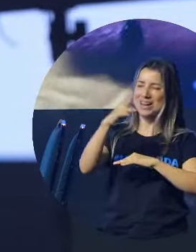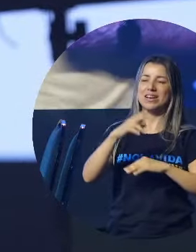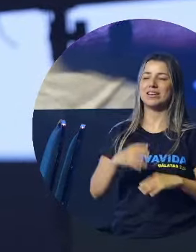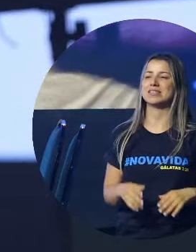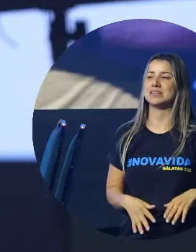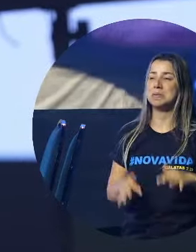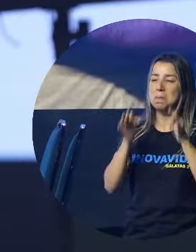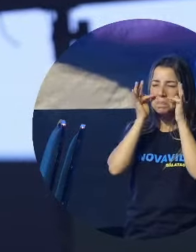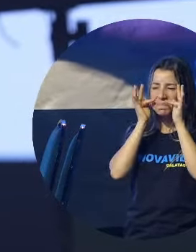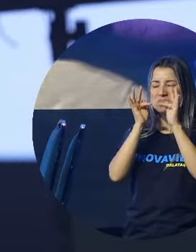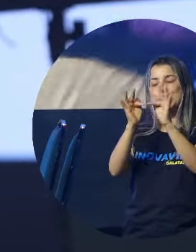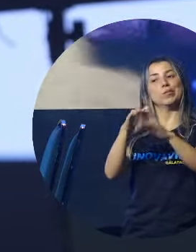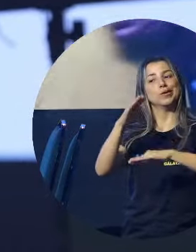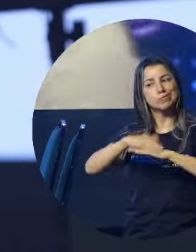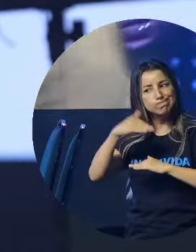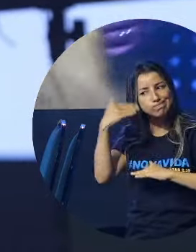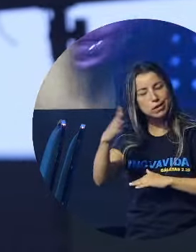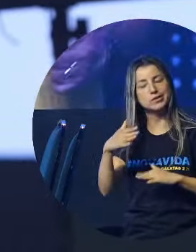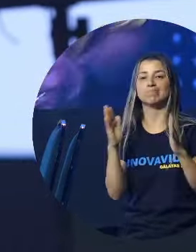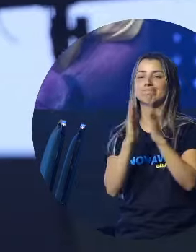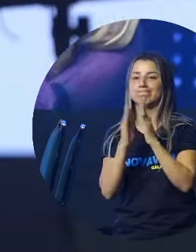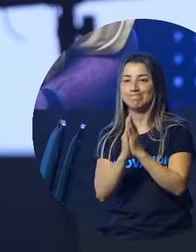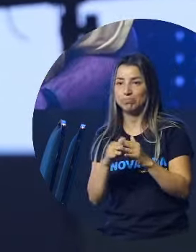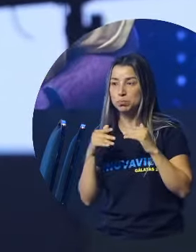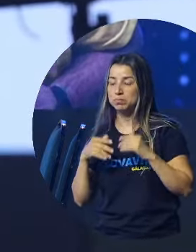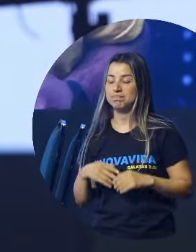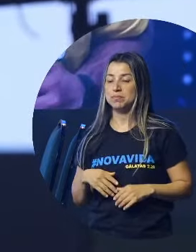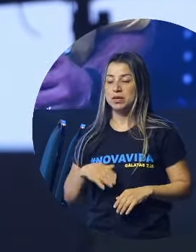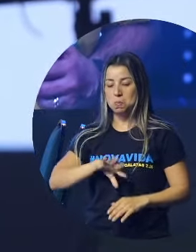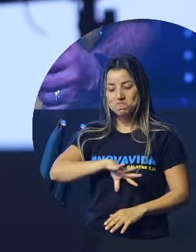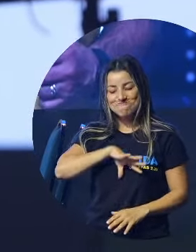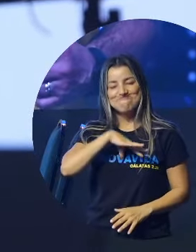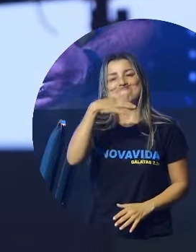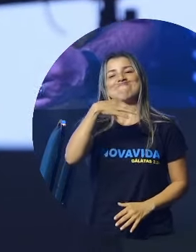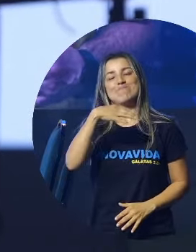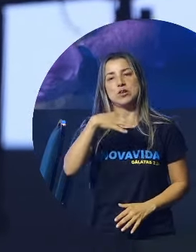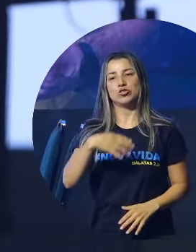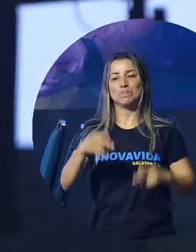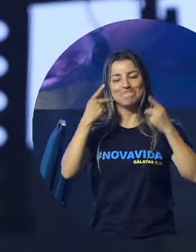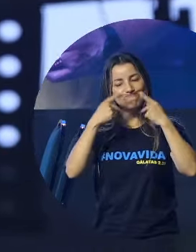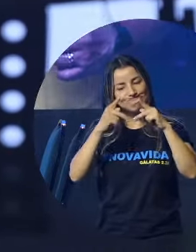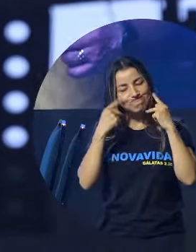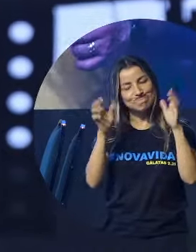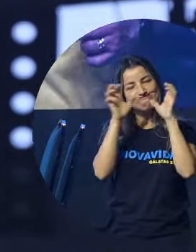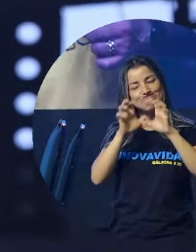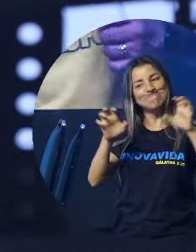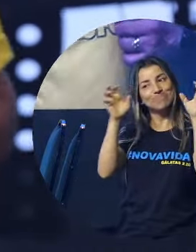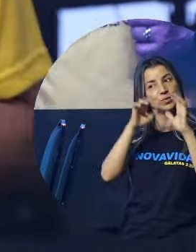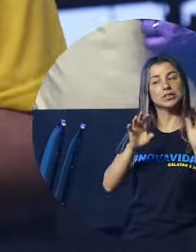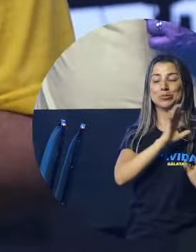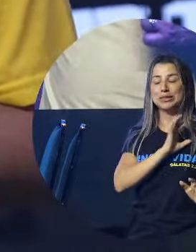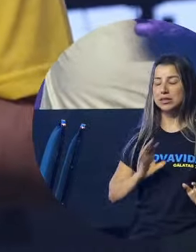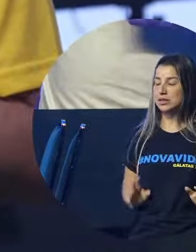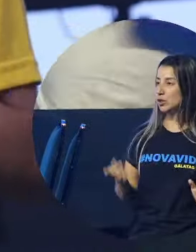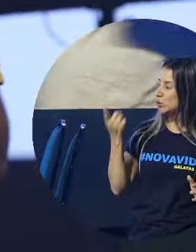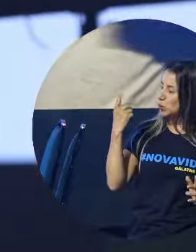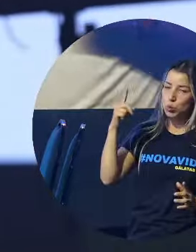testemunhar, tem que ter coragem de proclamar e testemunhar que Cristo Jesus é a única esperança.